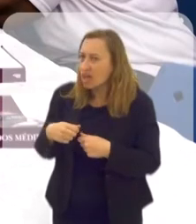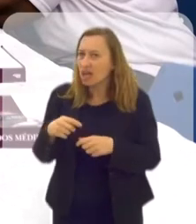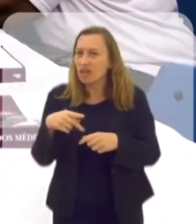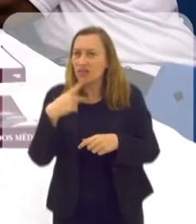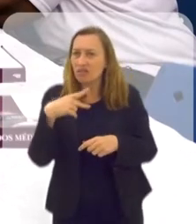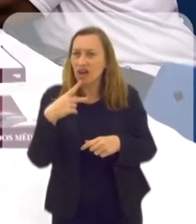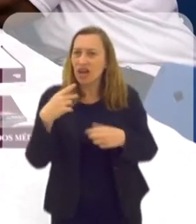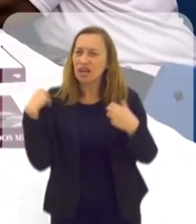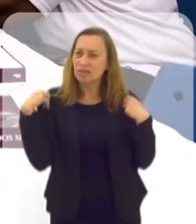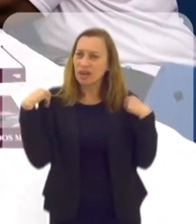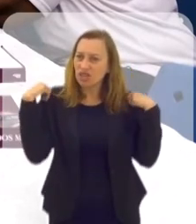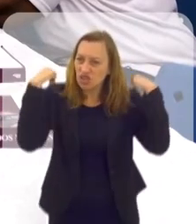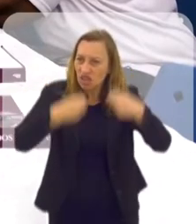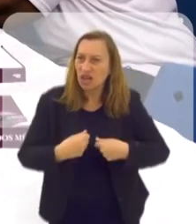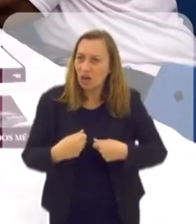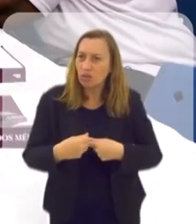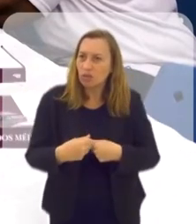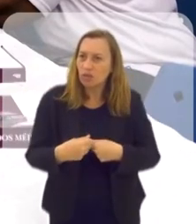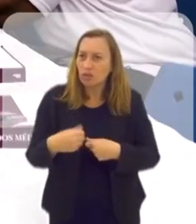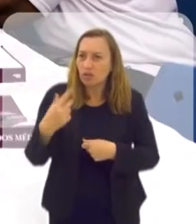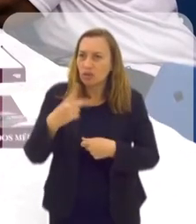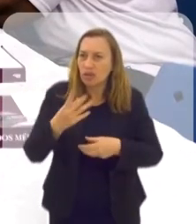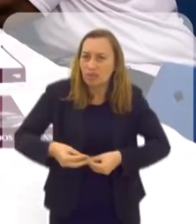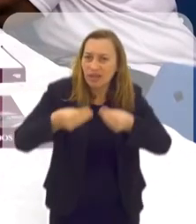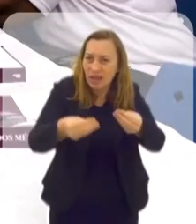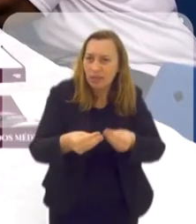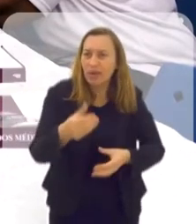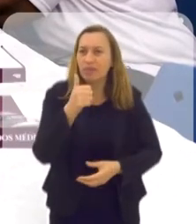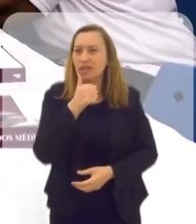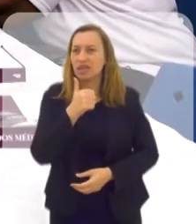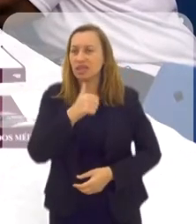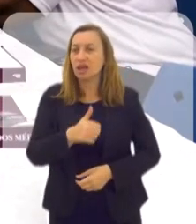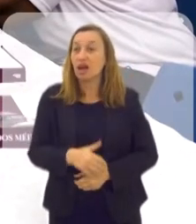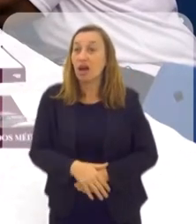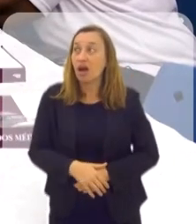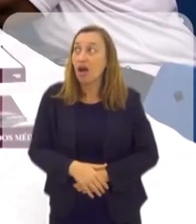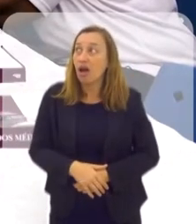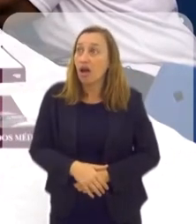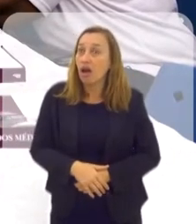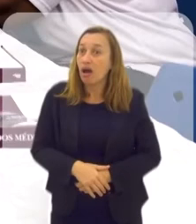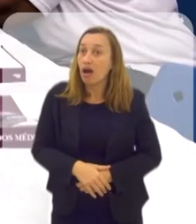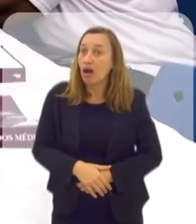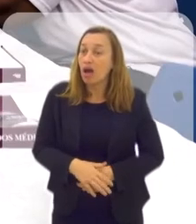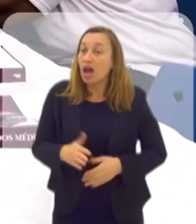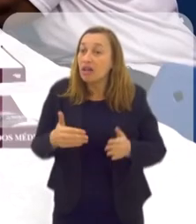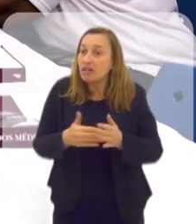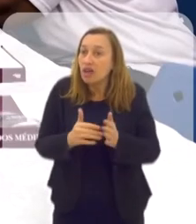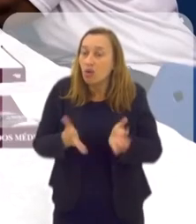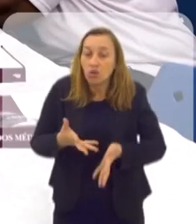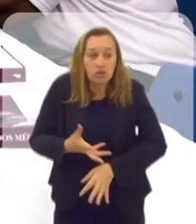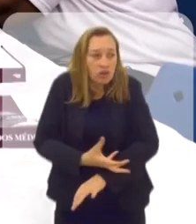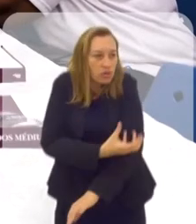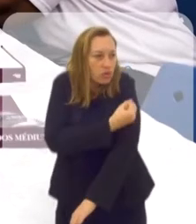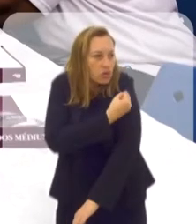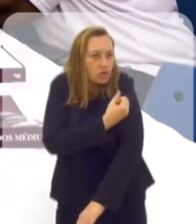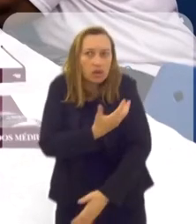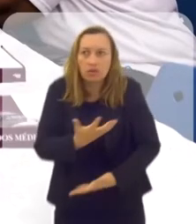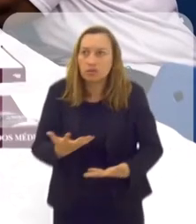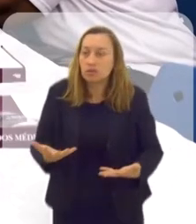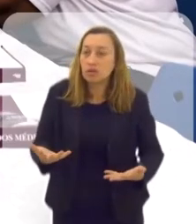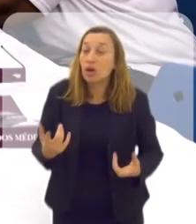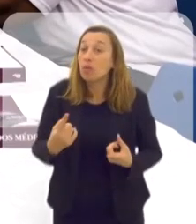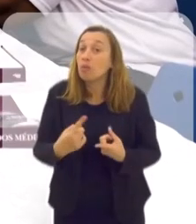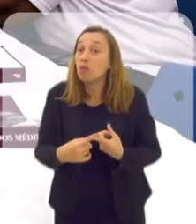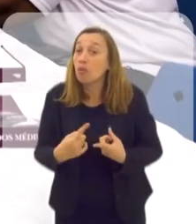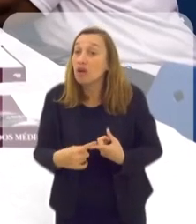ele me fez o sinal que era para tirar o casaco dele para dar para ela. Ali, até hoje eu fico bem emocionado com